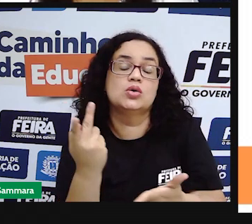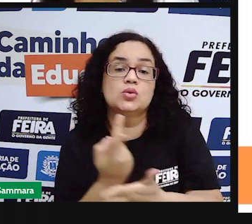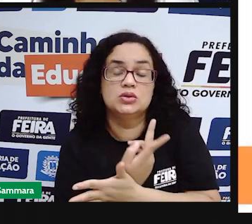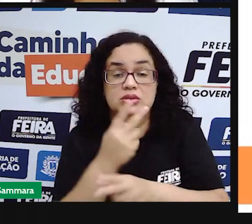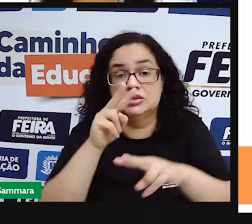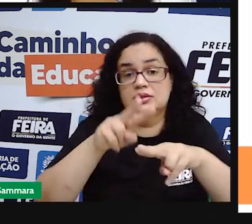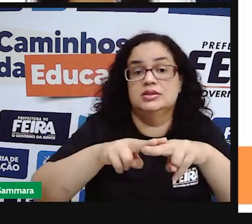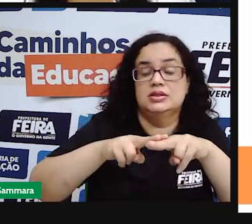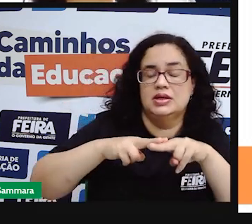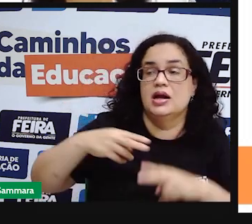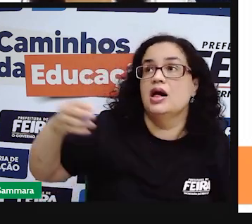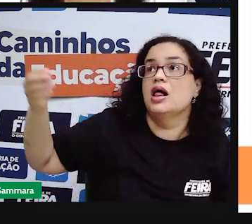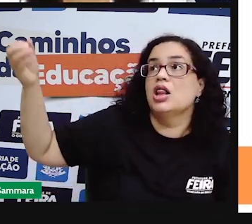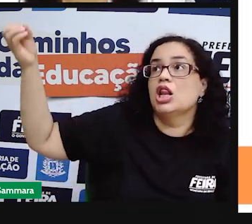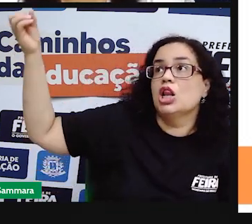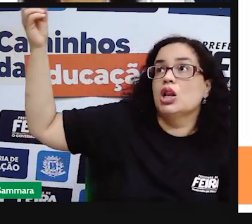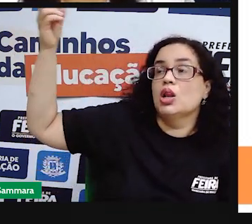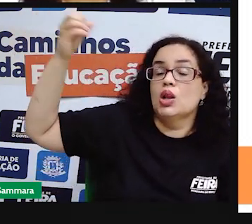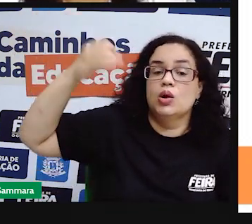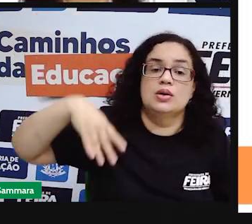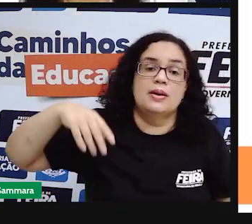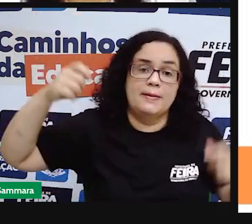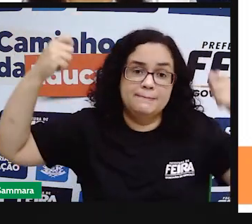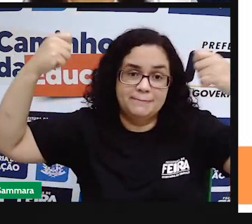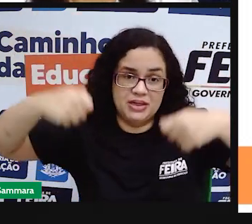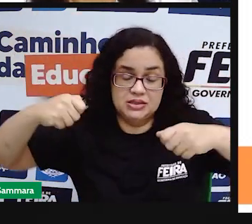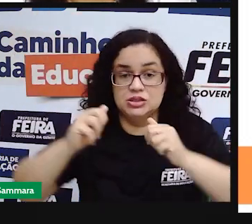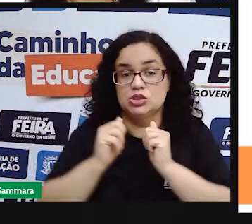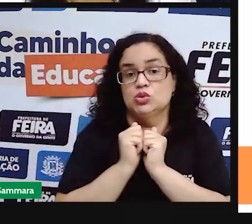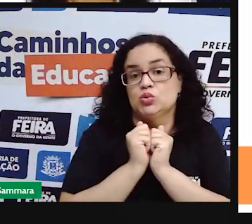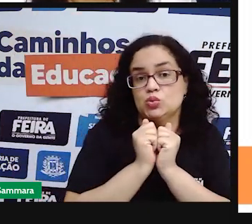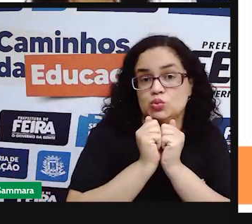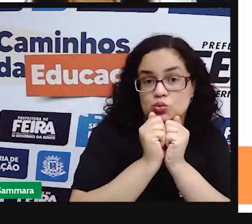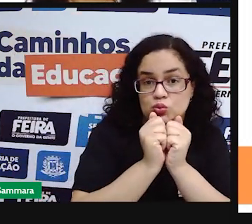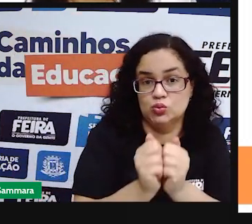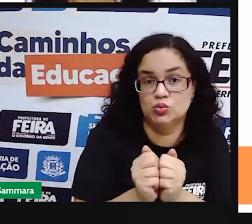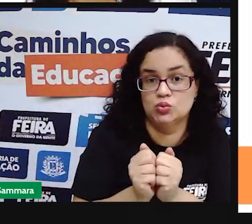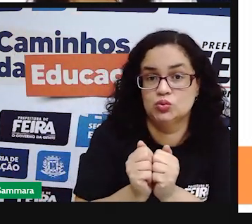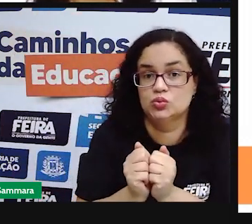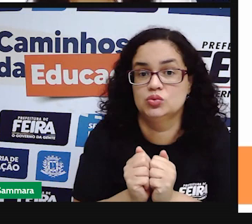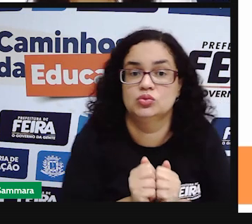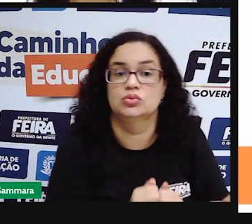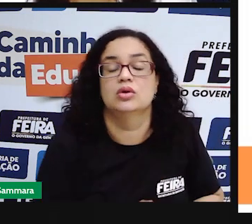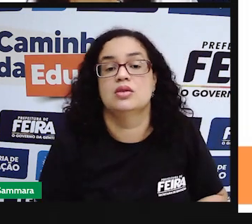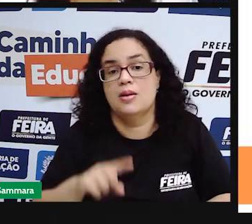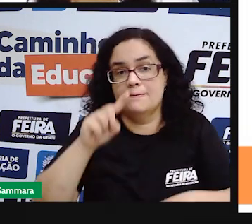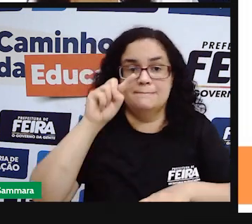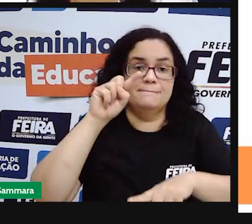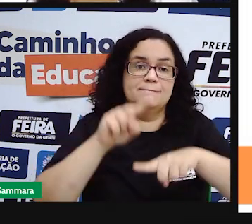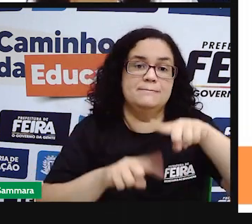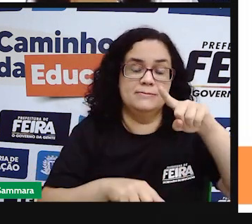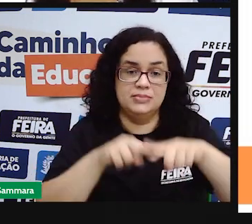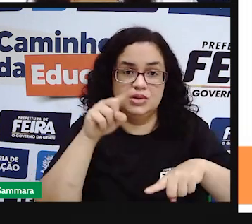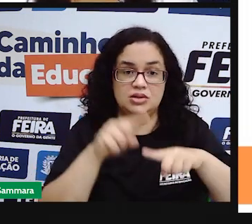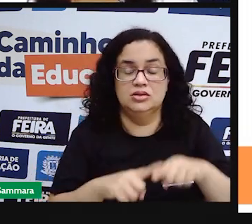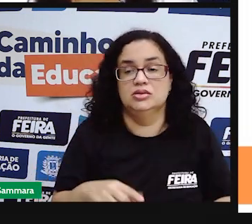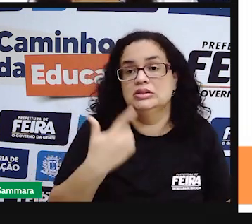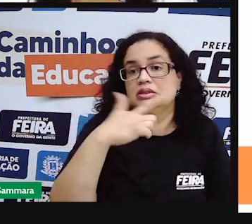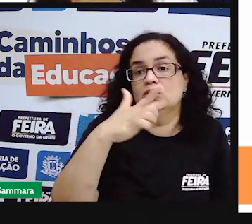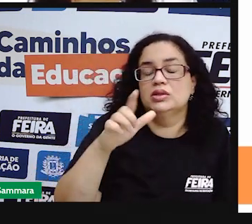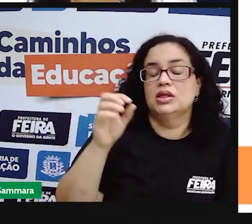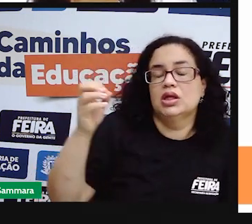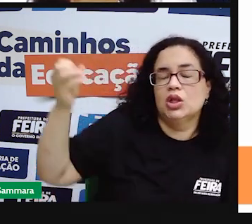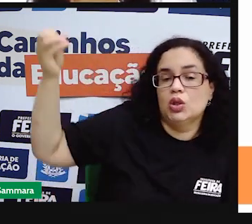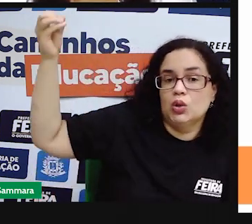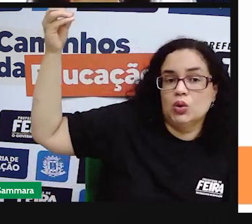a luz precisa seguir um caminho que está sendo interrompido pelo objeto que é opaco. Então, a luz